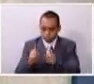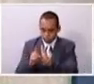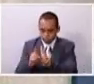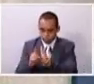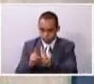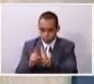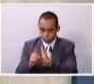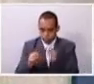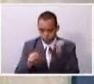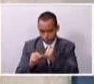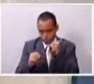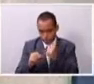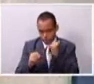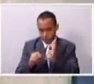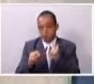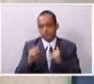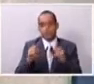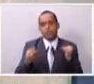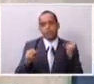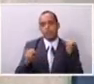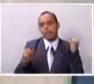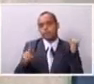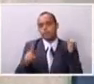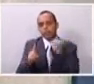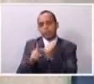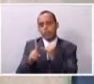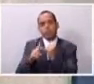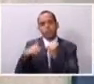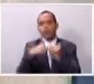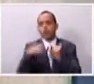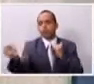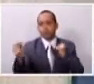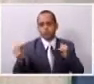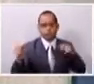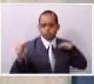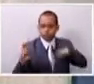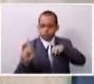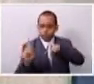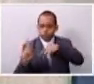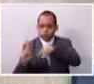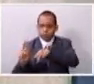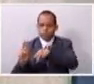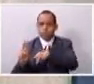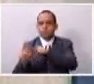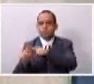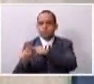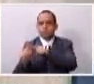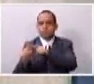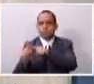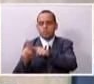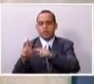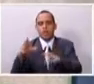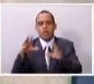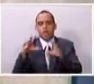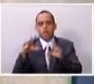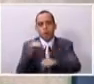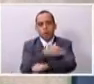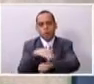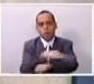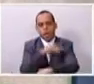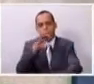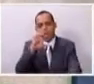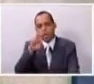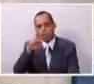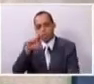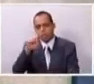GCM. No momento da abordagem, aquele indivíduo se evadiu, foi perseguido e acabou sendo abordado na rua Eulália, Santa